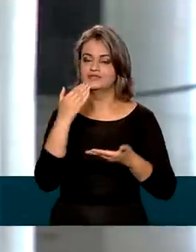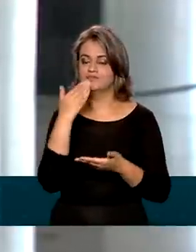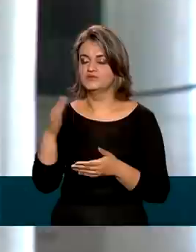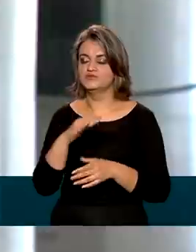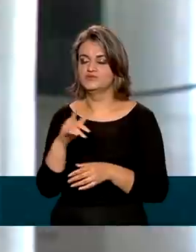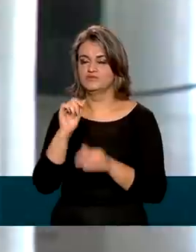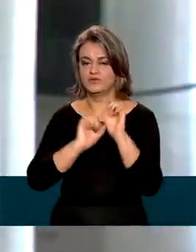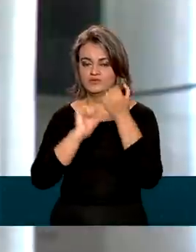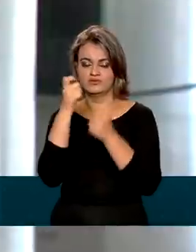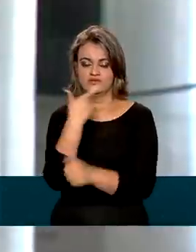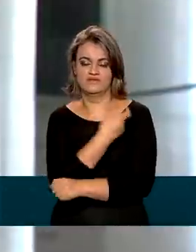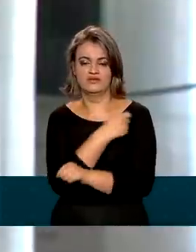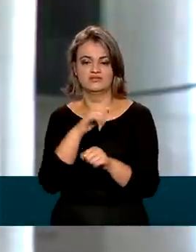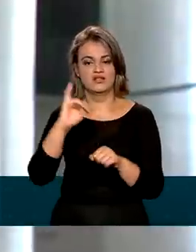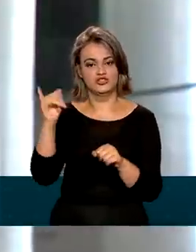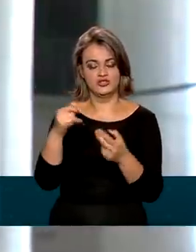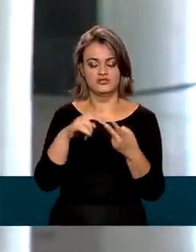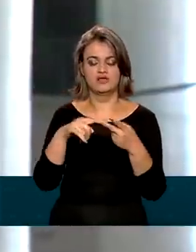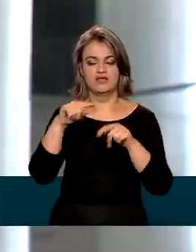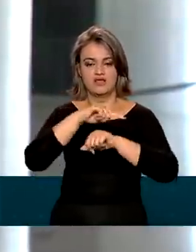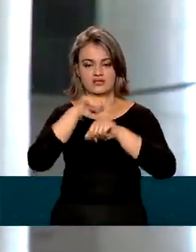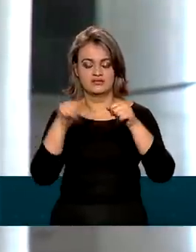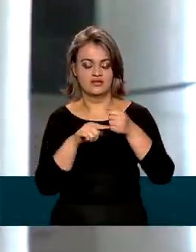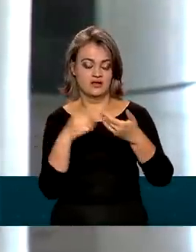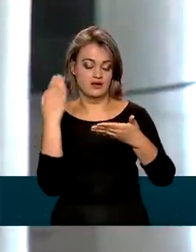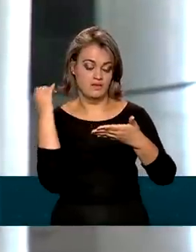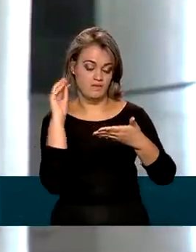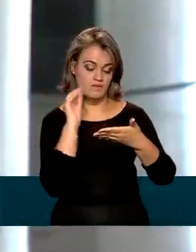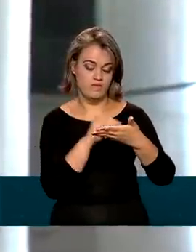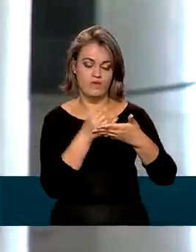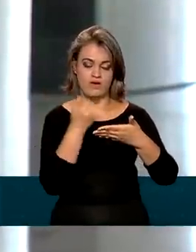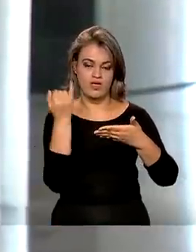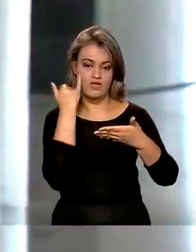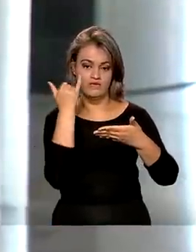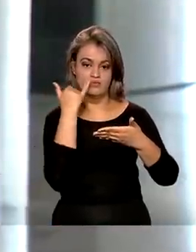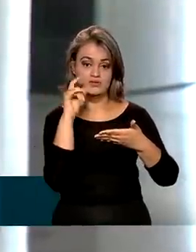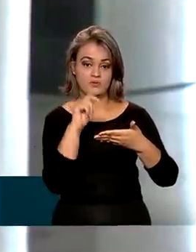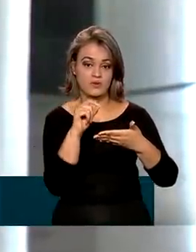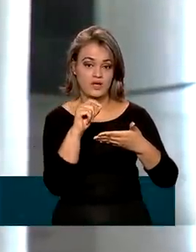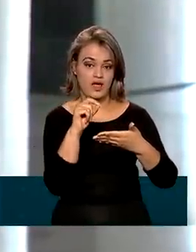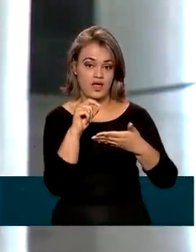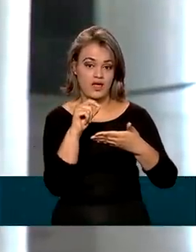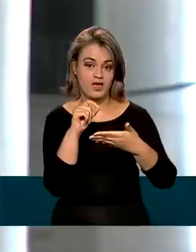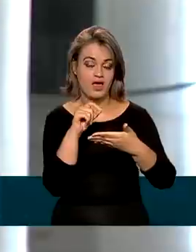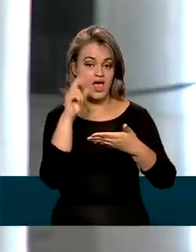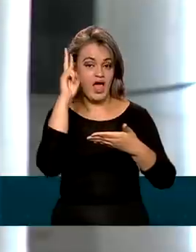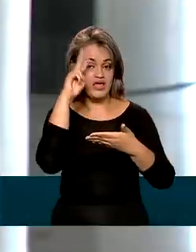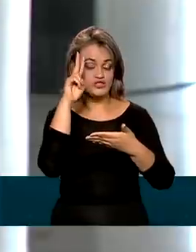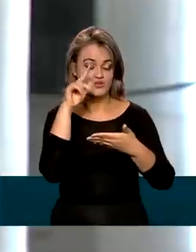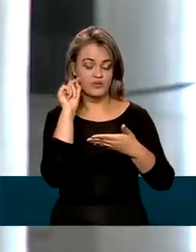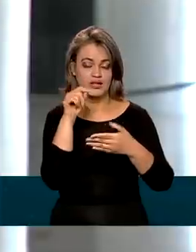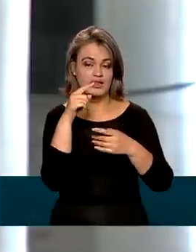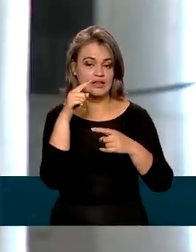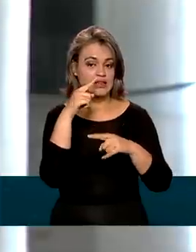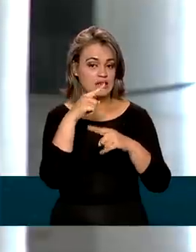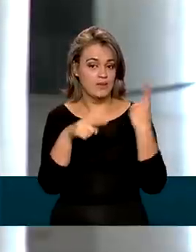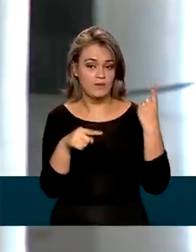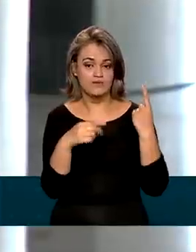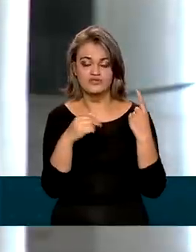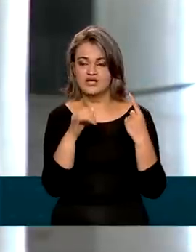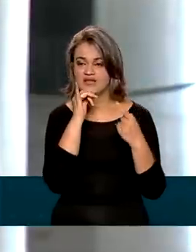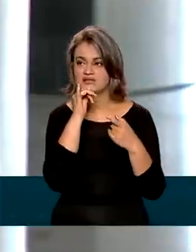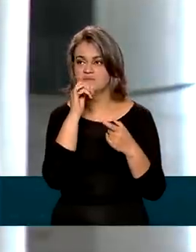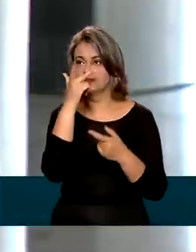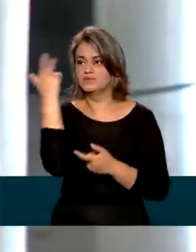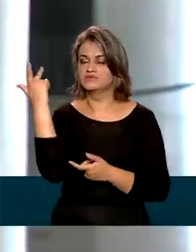da Janssen e da AstraZeneca a inclusão dessa informação dentro da bula, que é o histórico, a contraindicação para quem tem algum tipo de